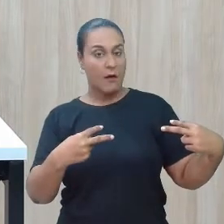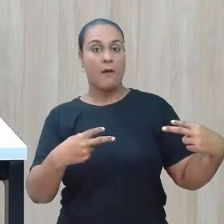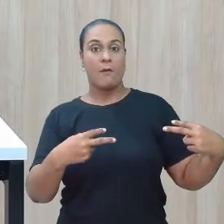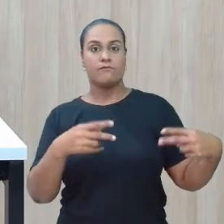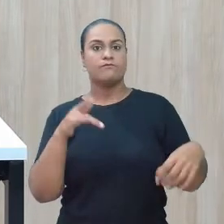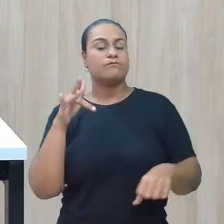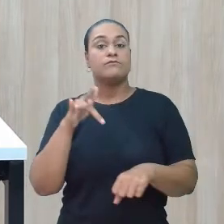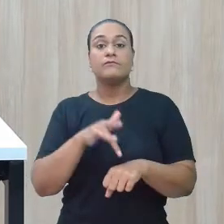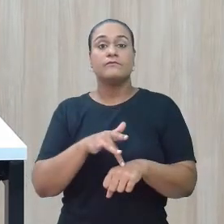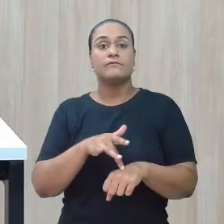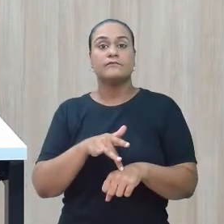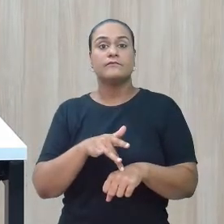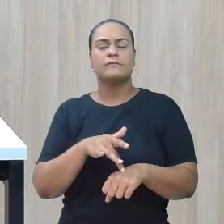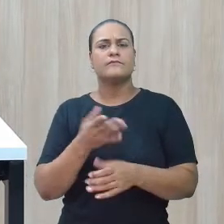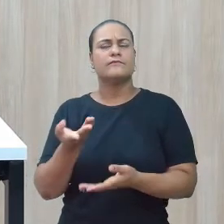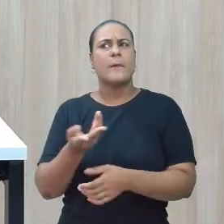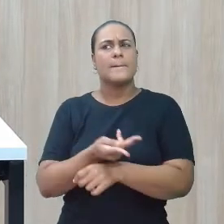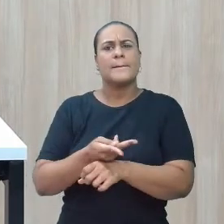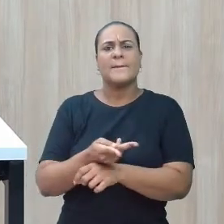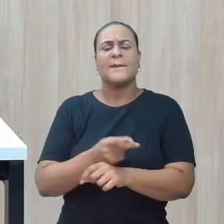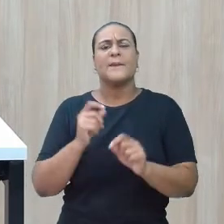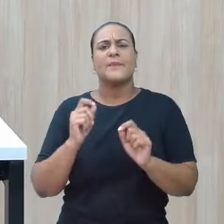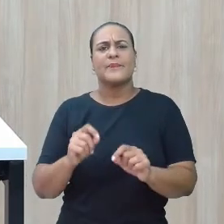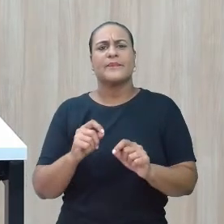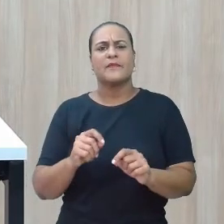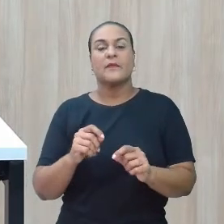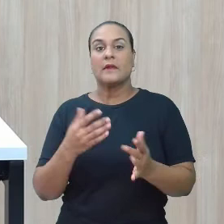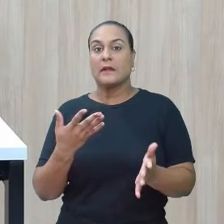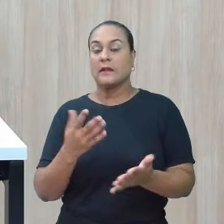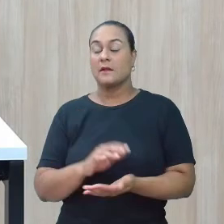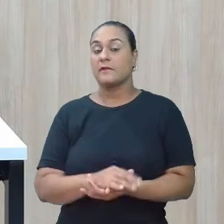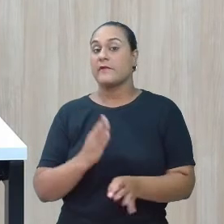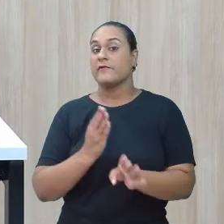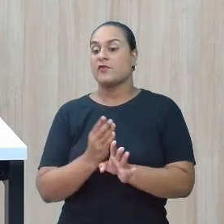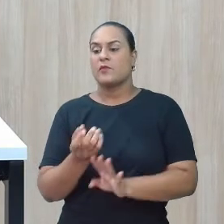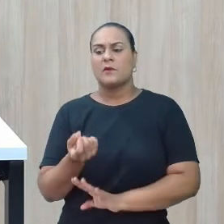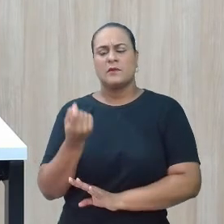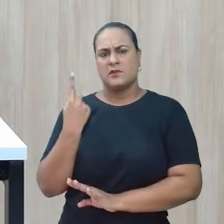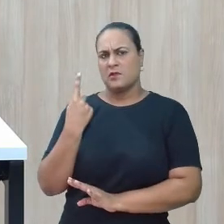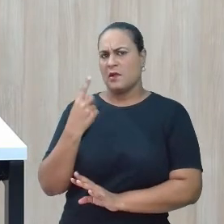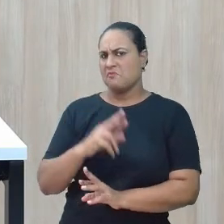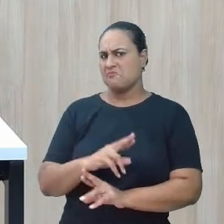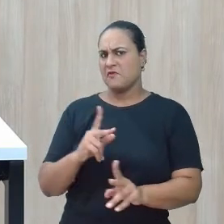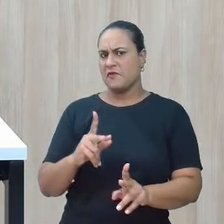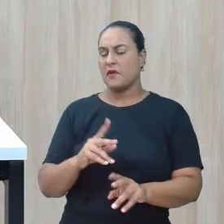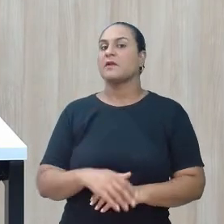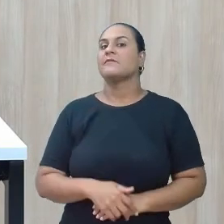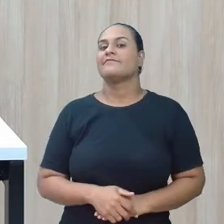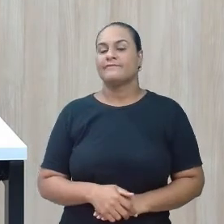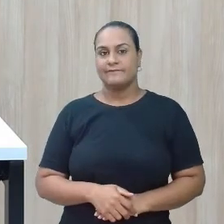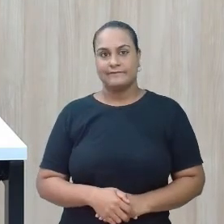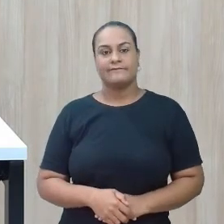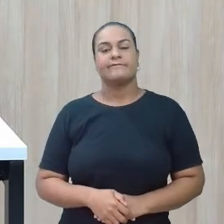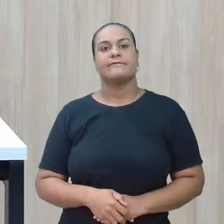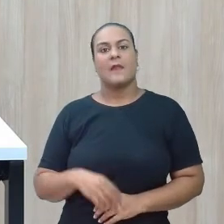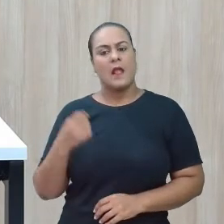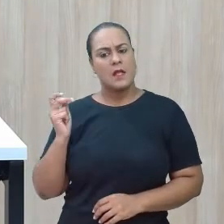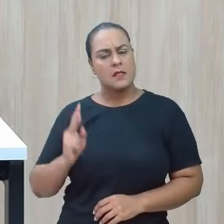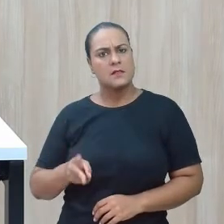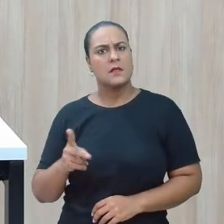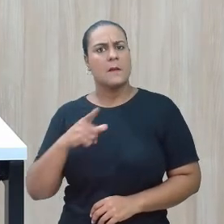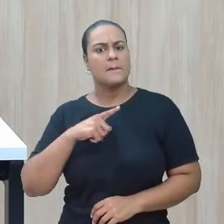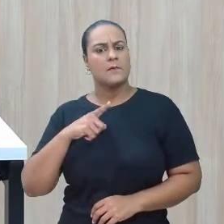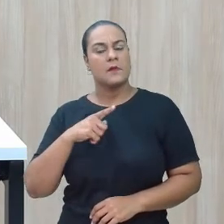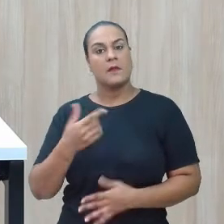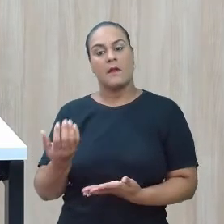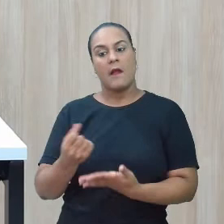toque? O que é que a gente tem que procurar? Quando é que tem algo diferente? Então, é sempre interessante contar com a ajuda das mulheres aí da